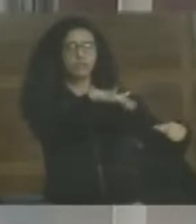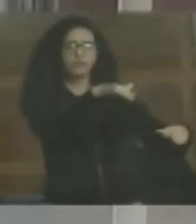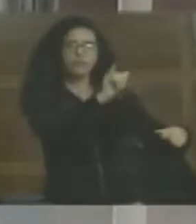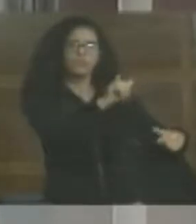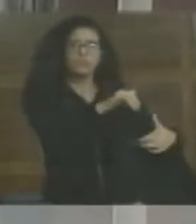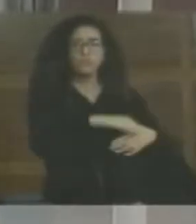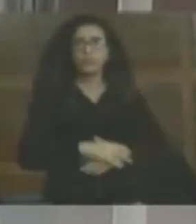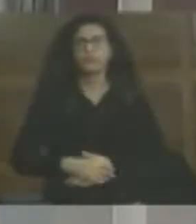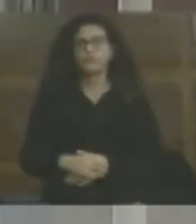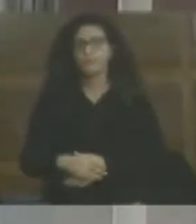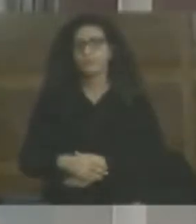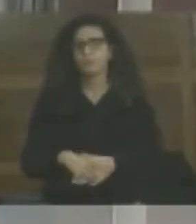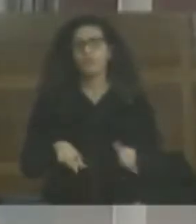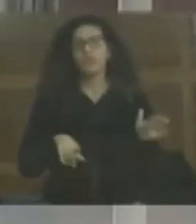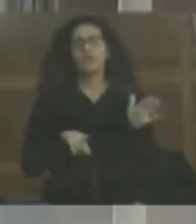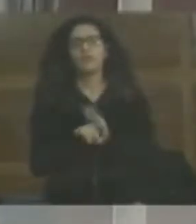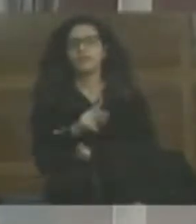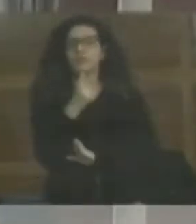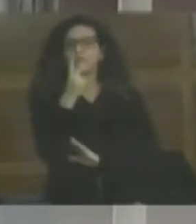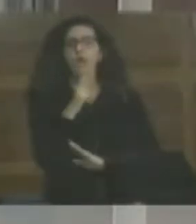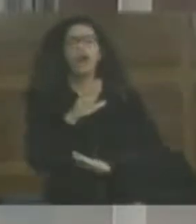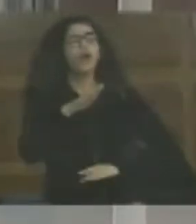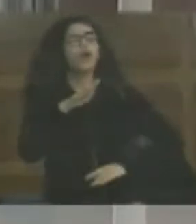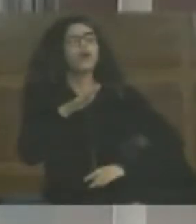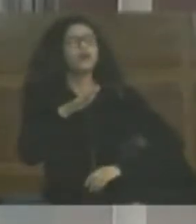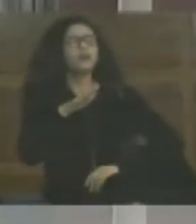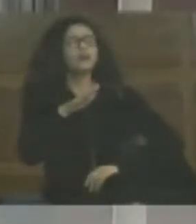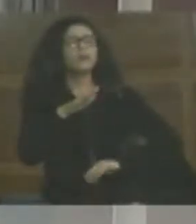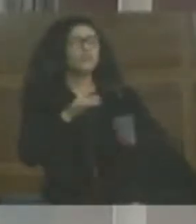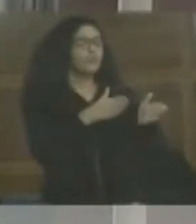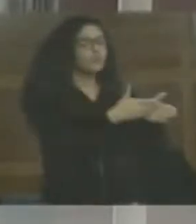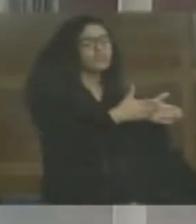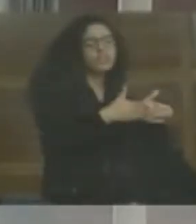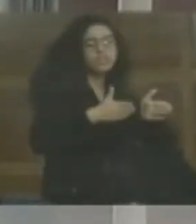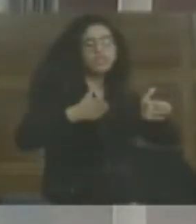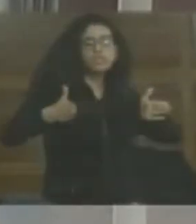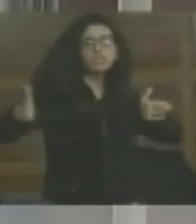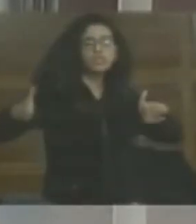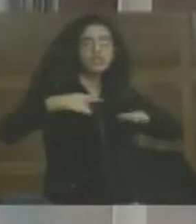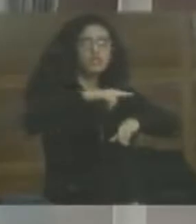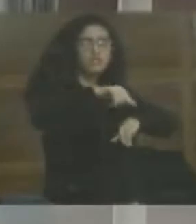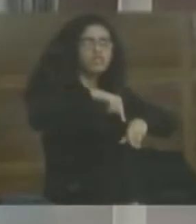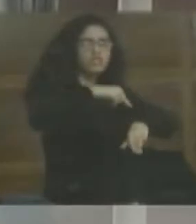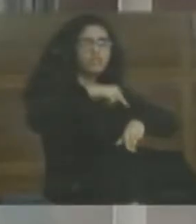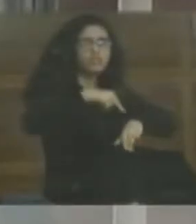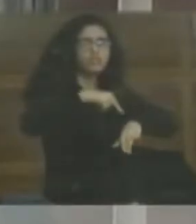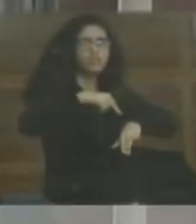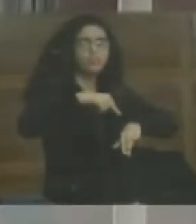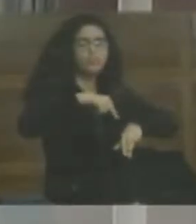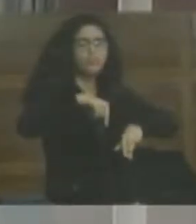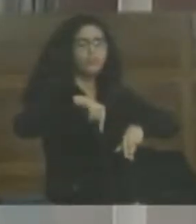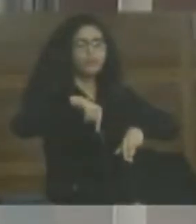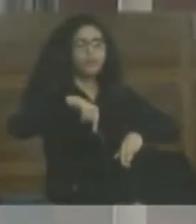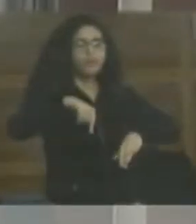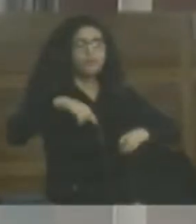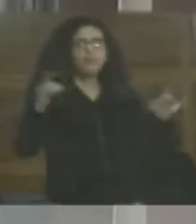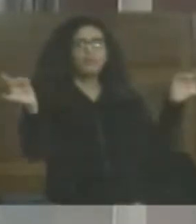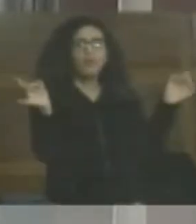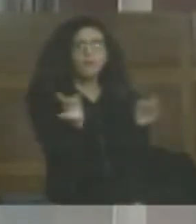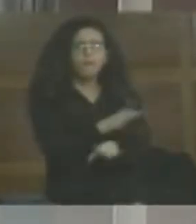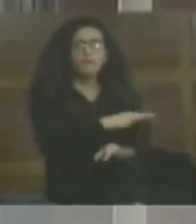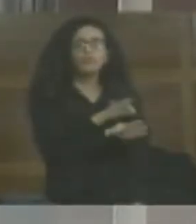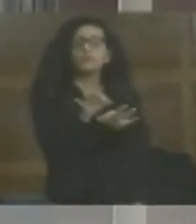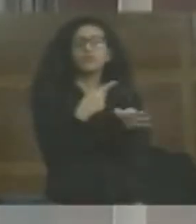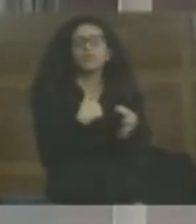Bracuí. Qual o prazo médio de duração de um processo de titulação de terras quilombolas? Eu quero saber como é